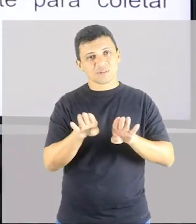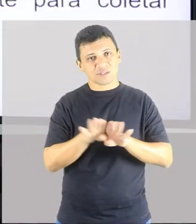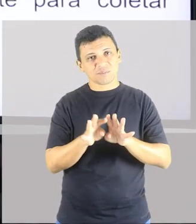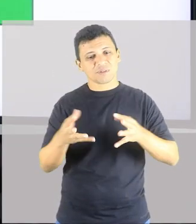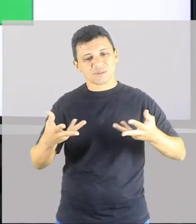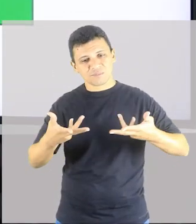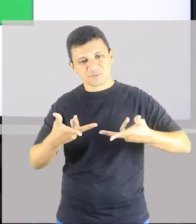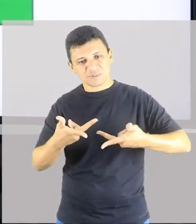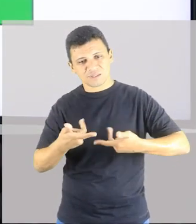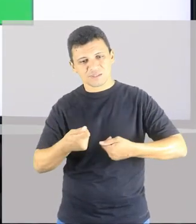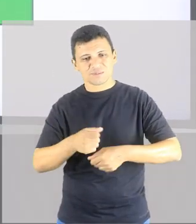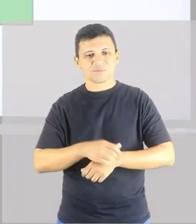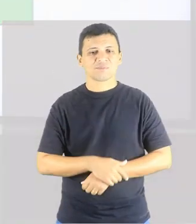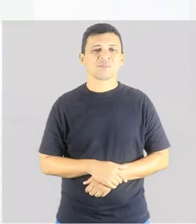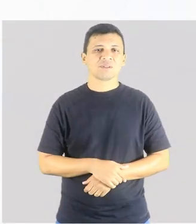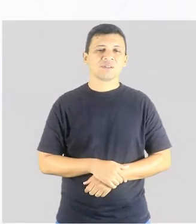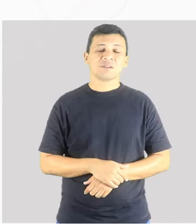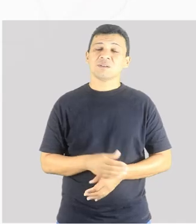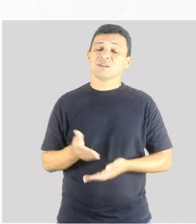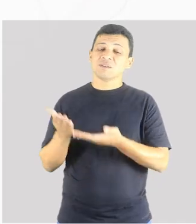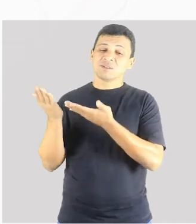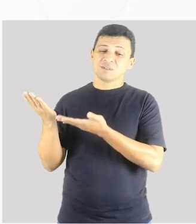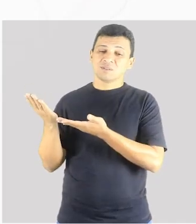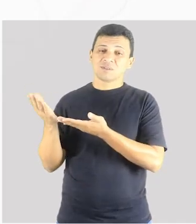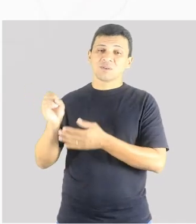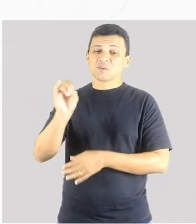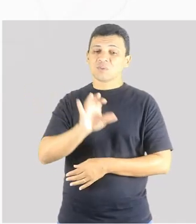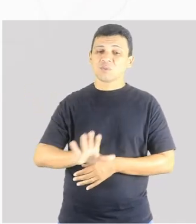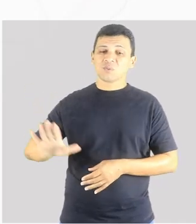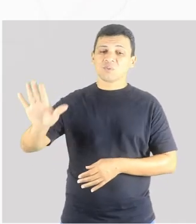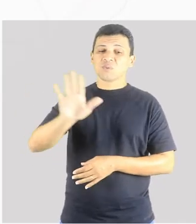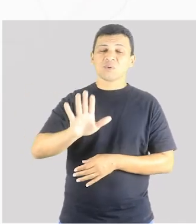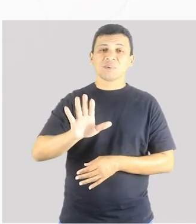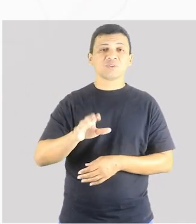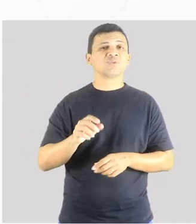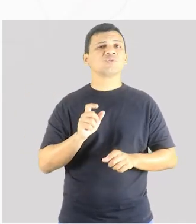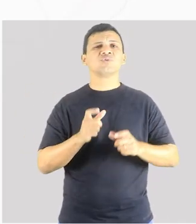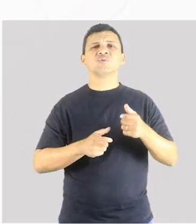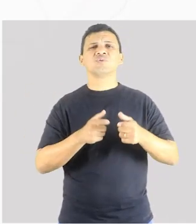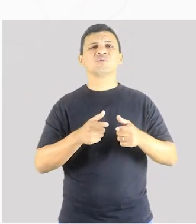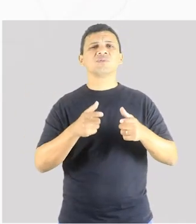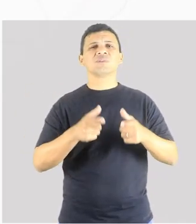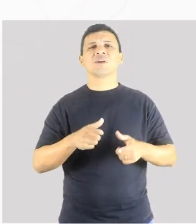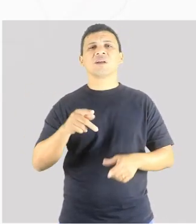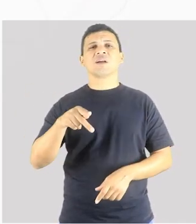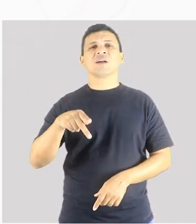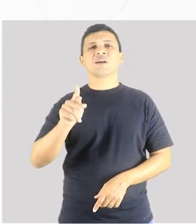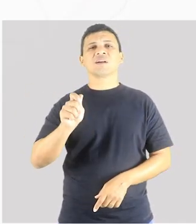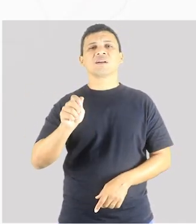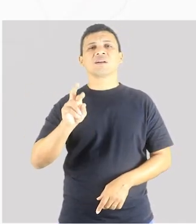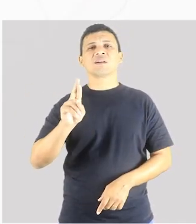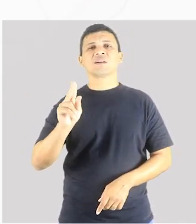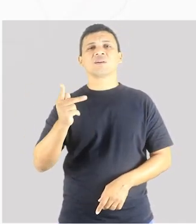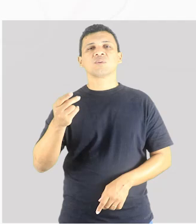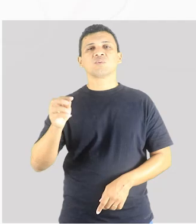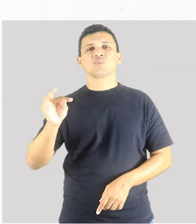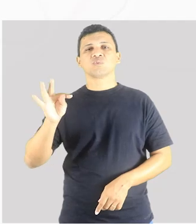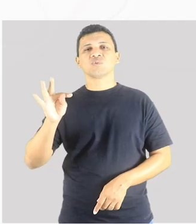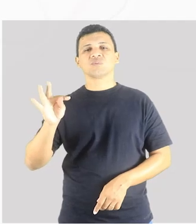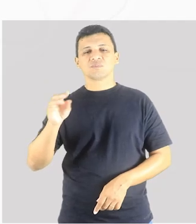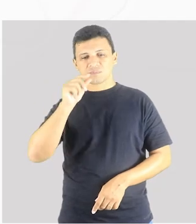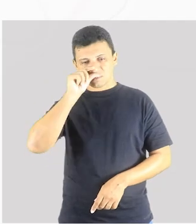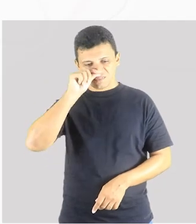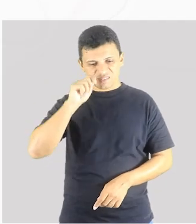e habilidades. E, por fim, eu trouxe uma imagem de um Kahoot, ó, de um questionário online. Eu tenho uma resposta para